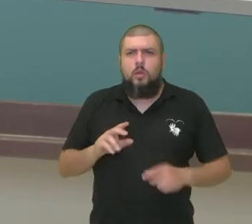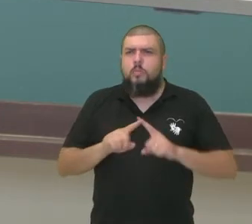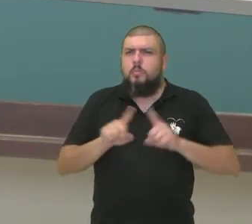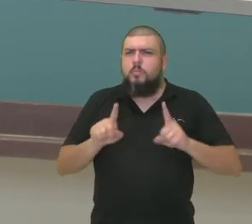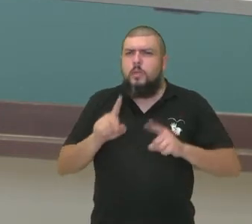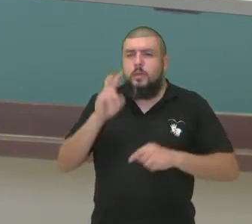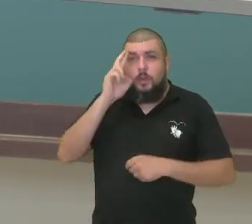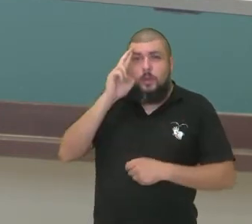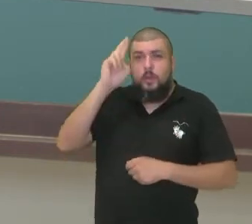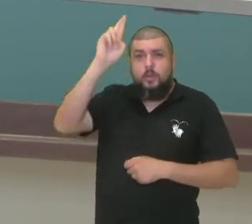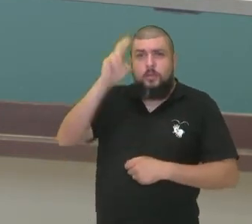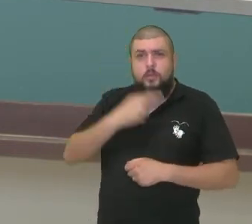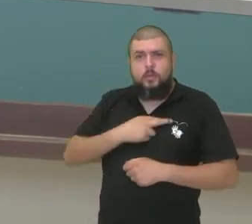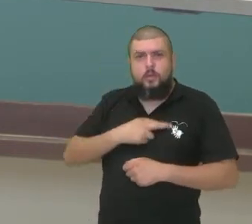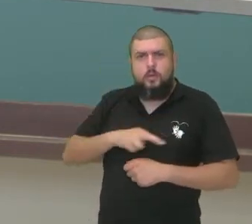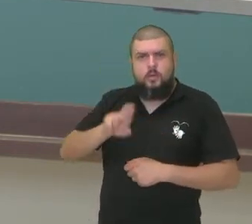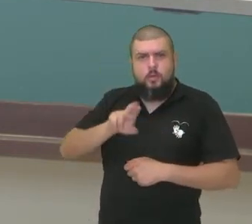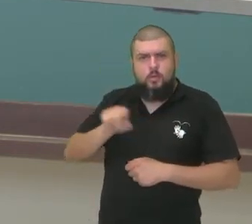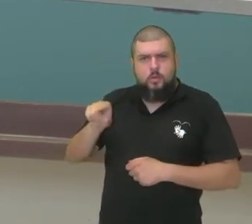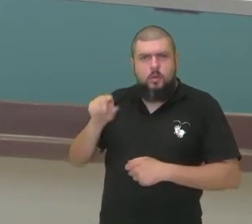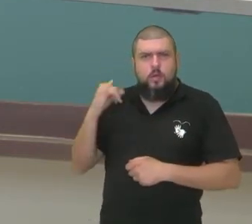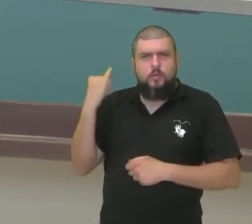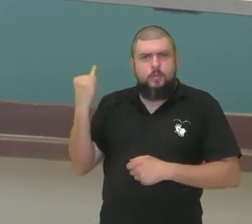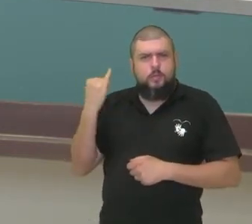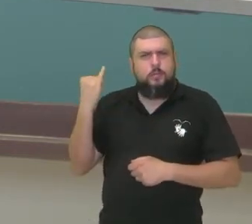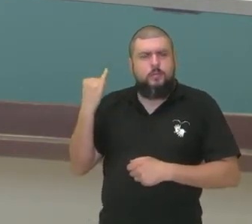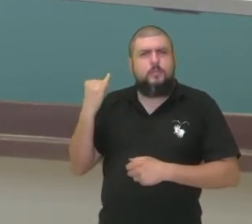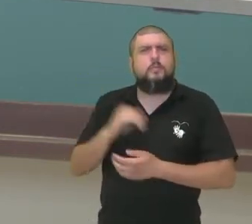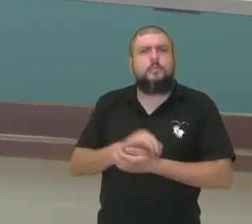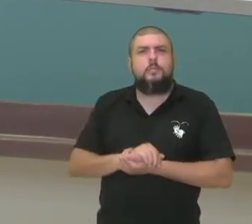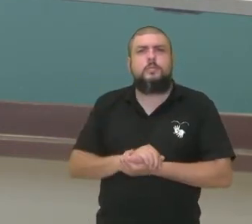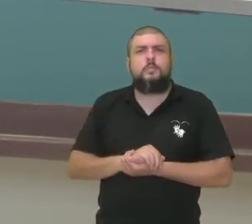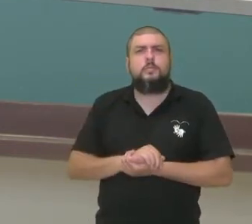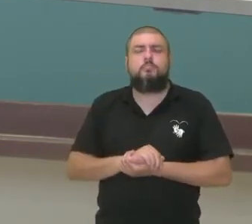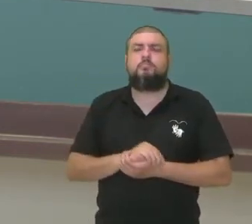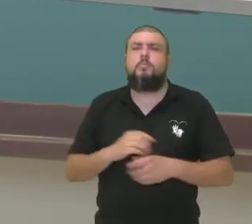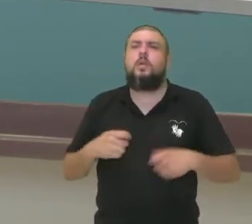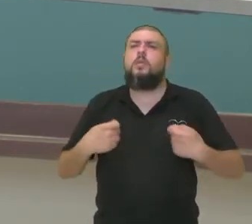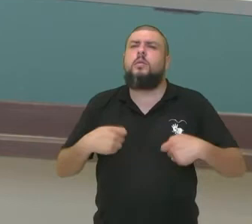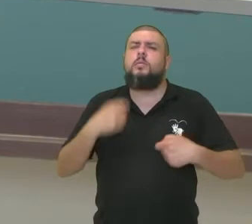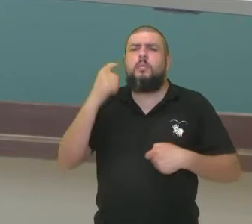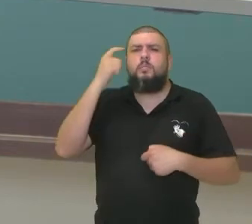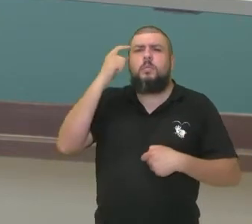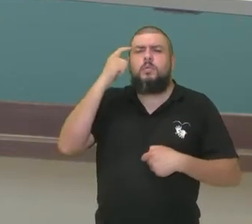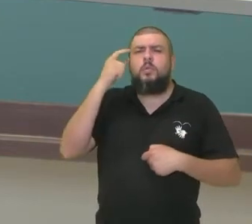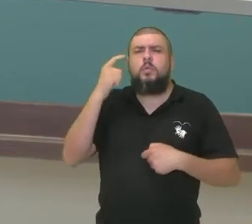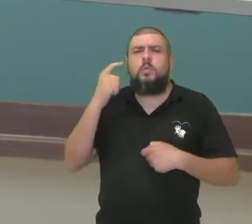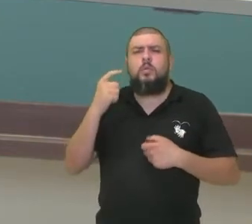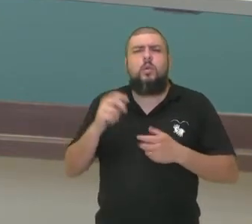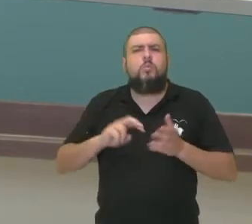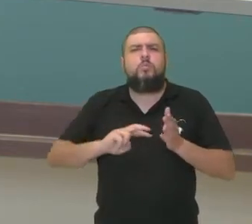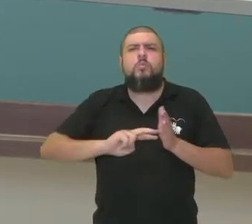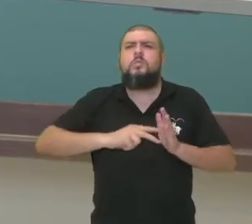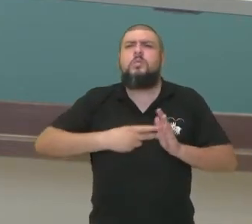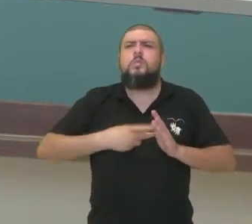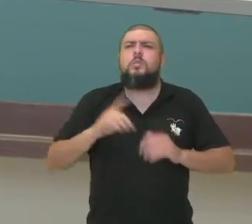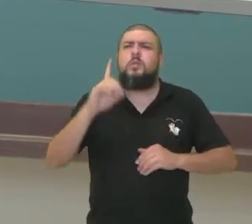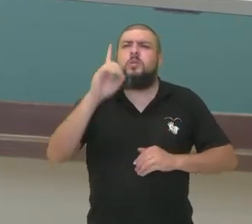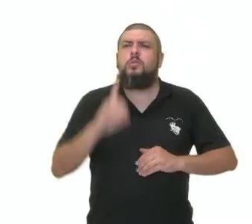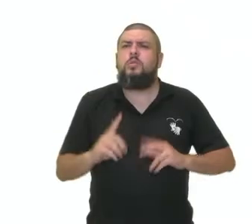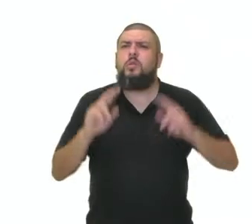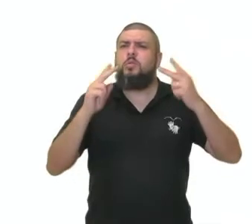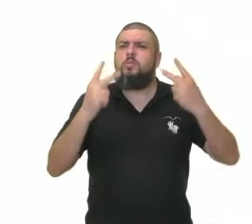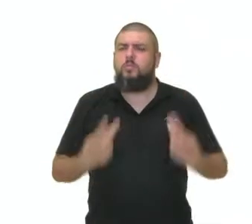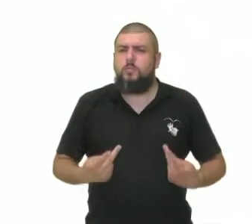na promoção dos direitos humanos? E aí a gente tem até que pensar um pouquinho, né, o que são direitos humanos. Bom,